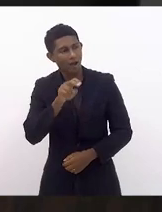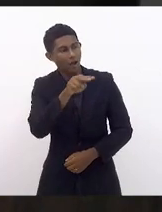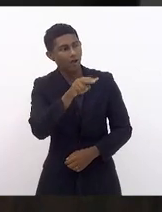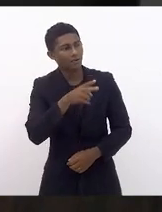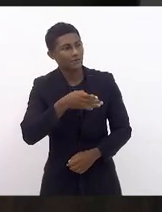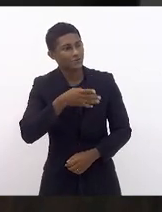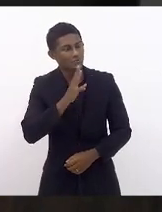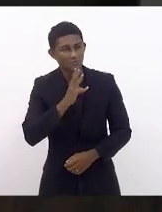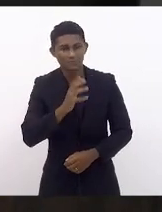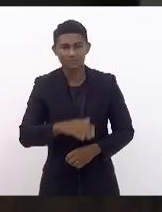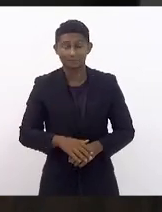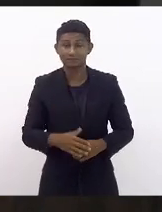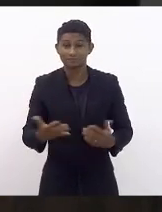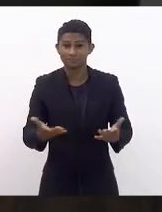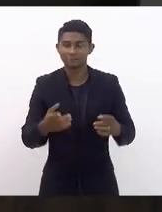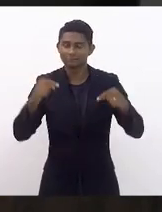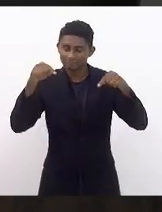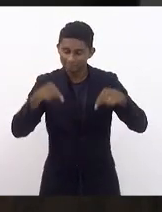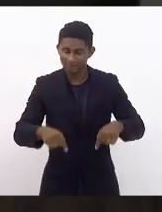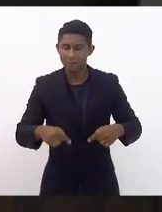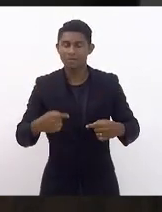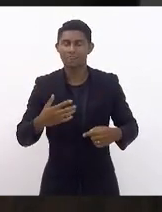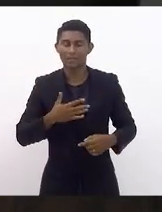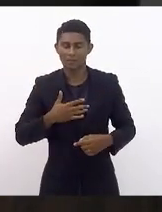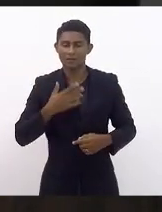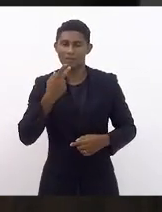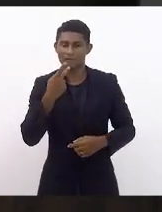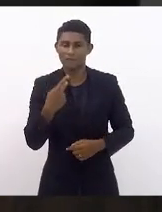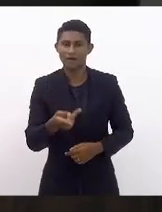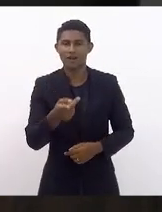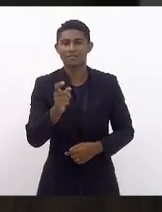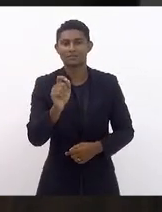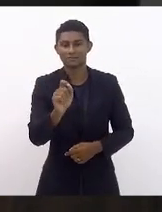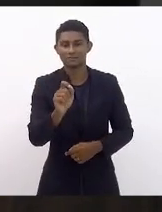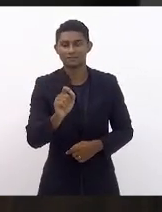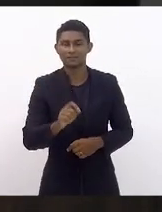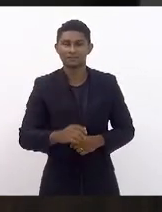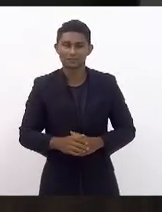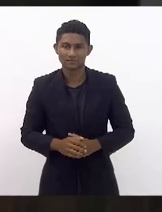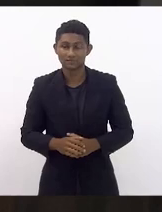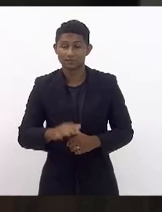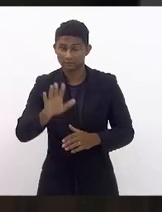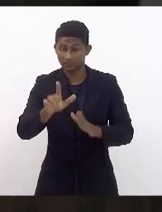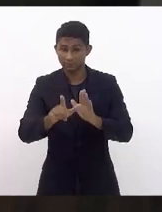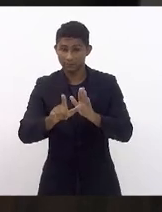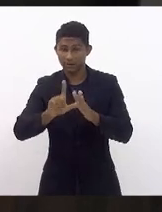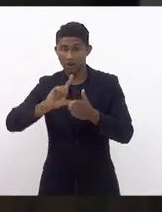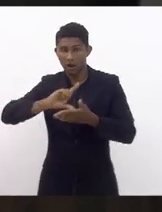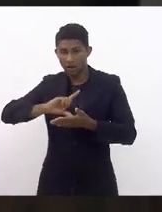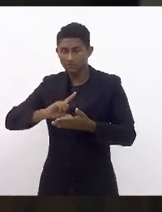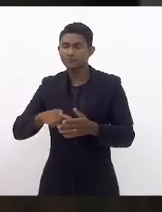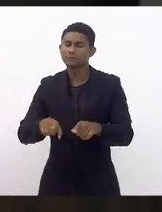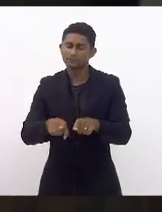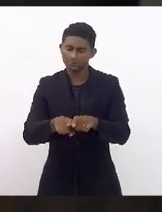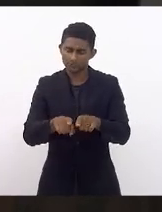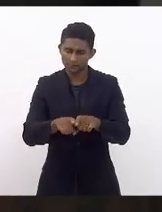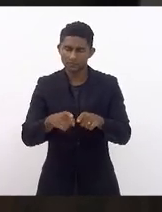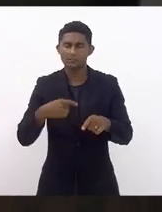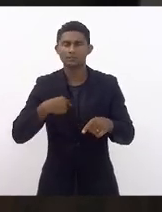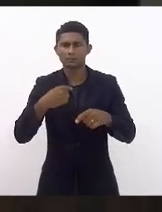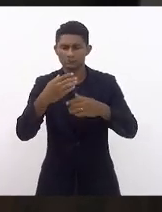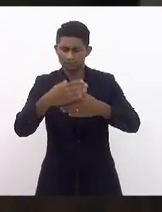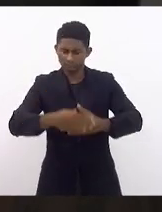gostaria de deixar aqui as minhas palavras. Antes, porém, gostaria também de saudar, né, a